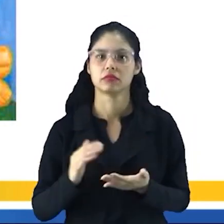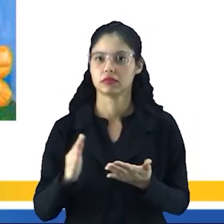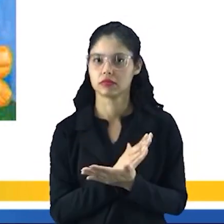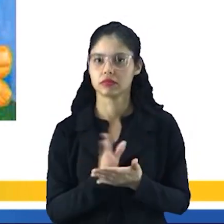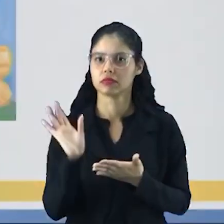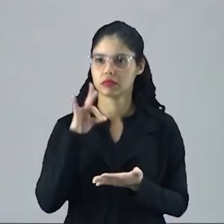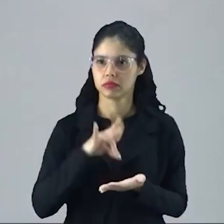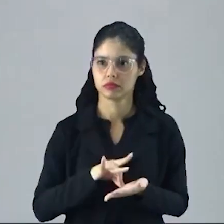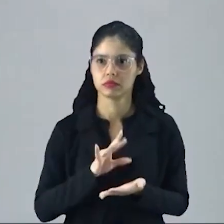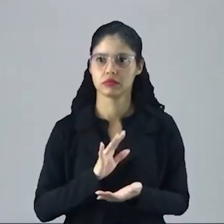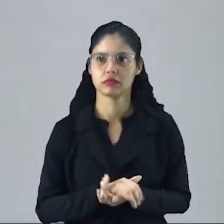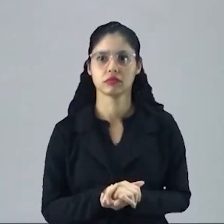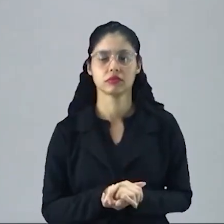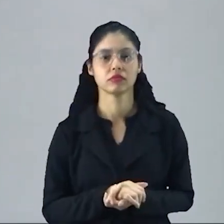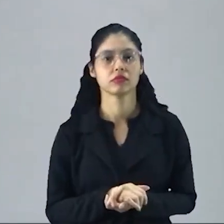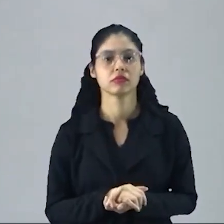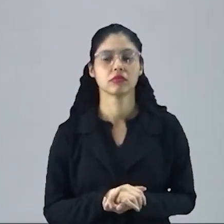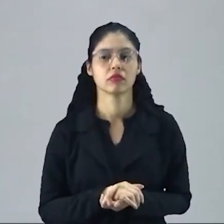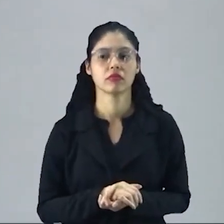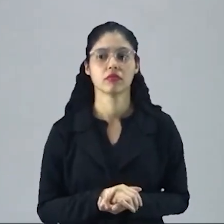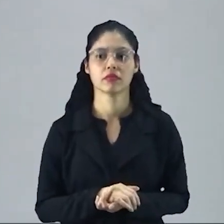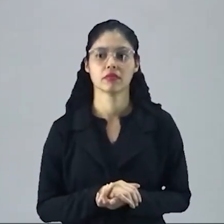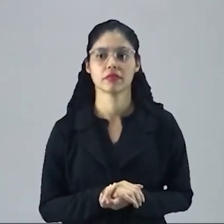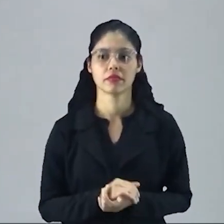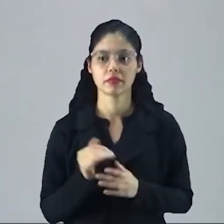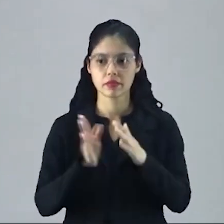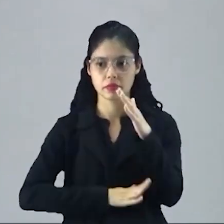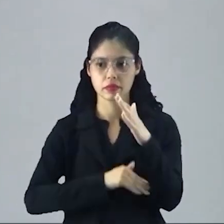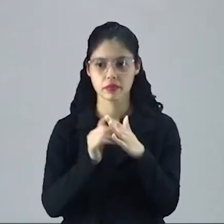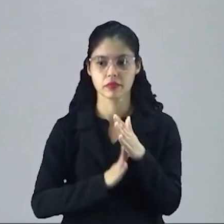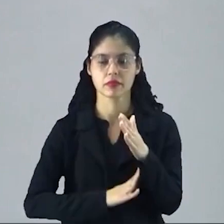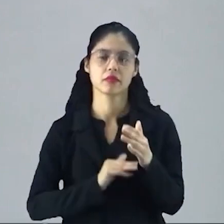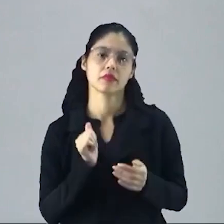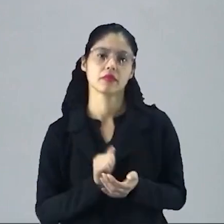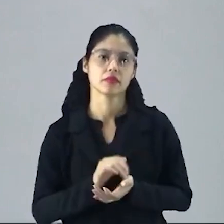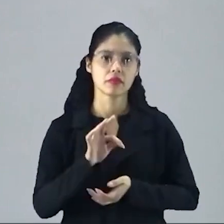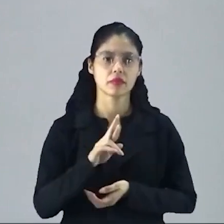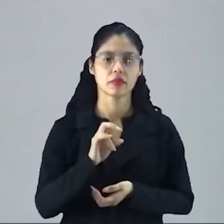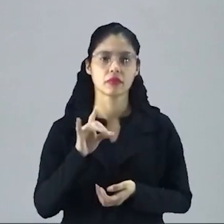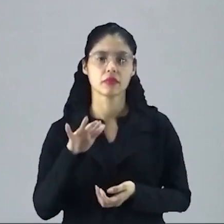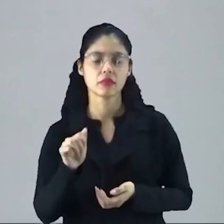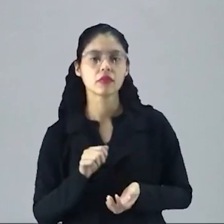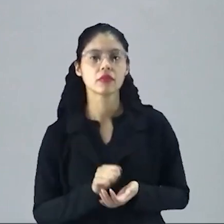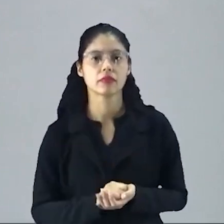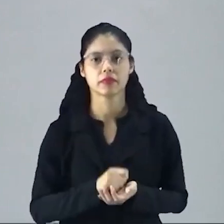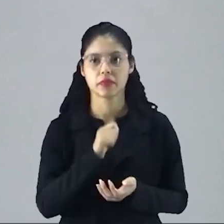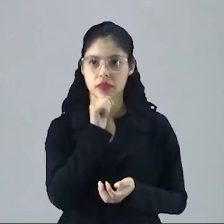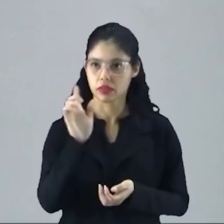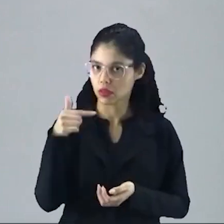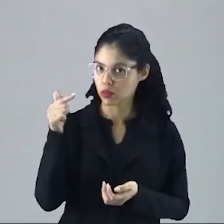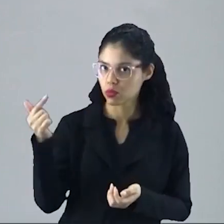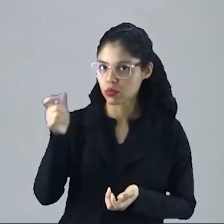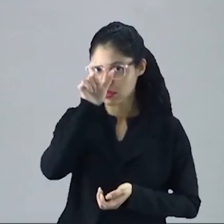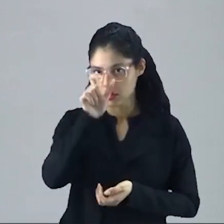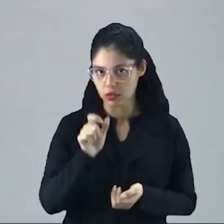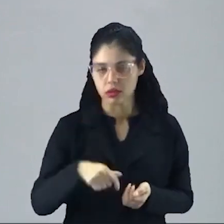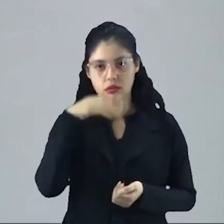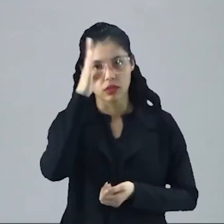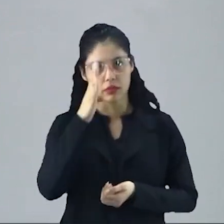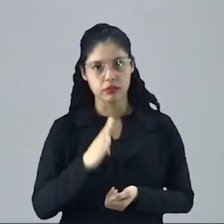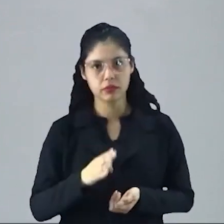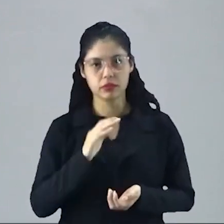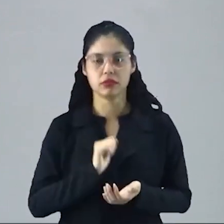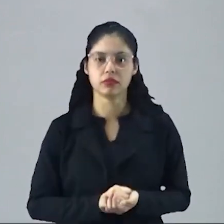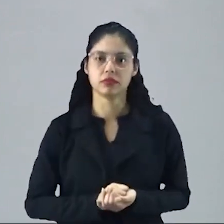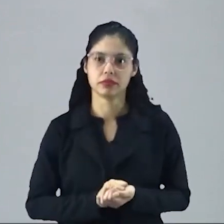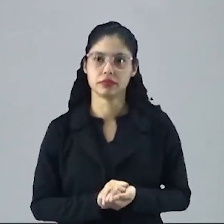algo real. Gente, a obra de Tarsila do Amaral e dos outros artistas